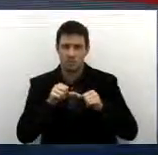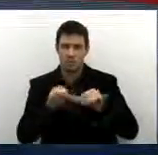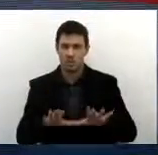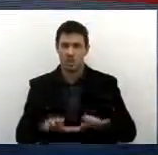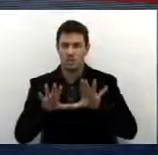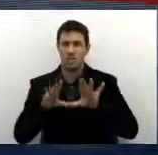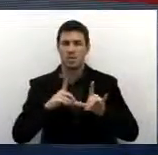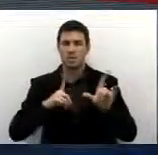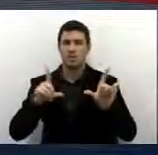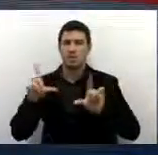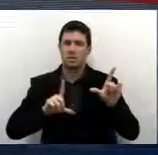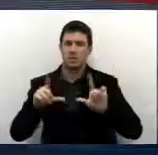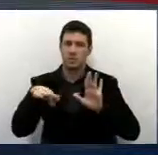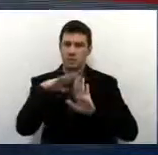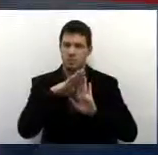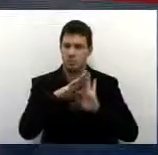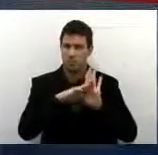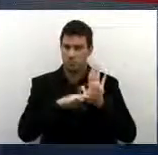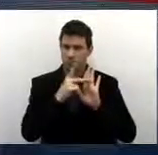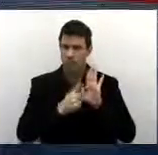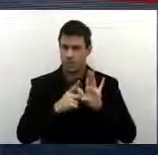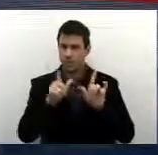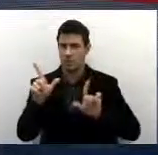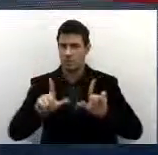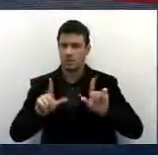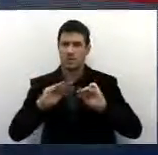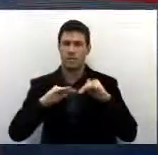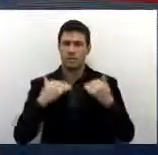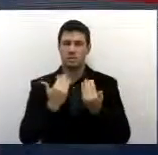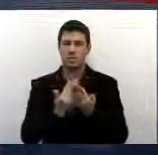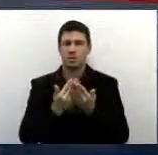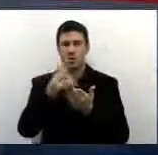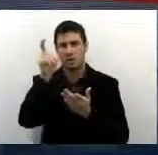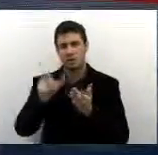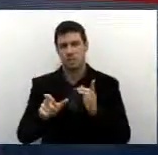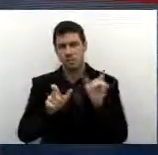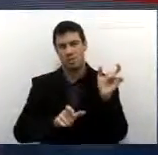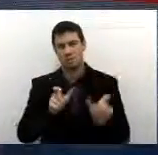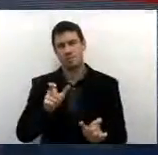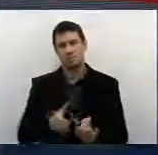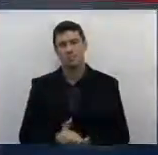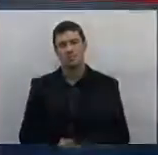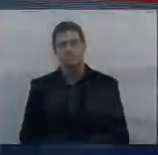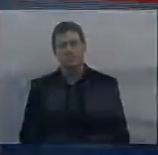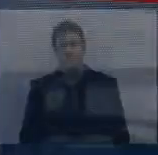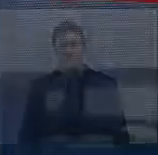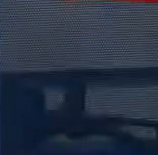saia da nossa programação e continue acompanhando aqui a TV Câmara Guarulhos, o canal da cidadania.